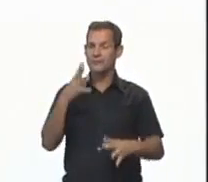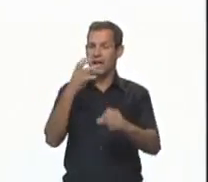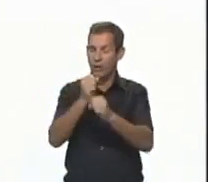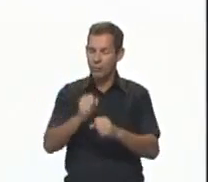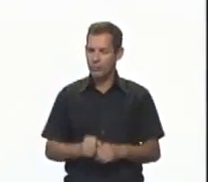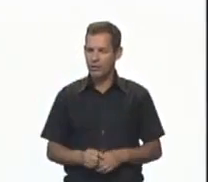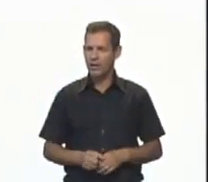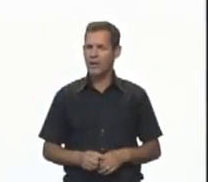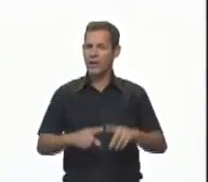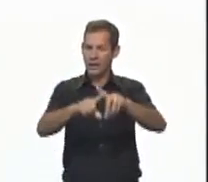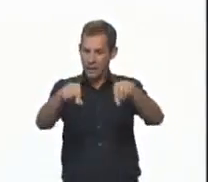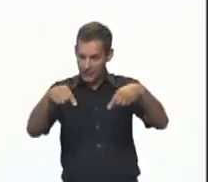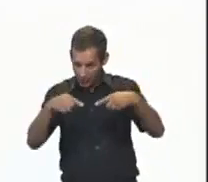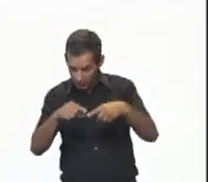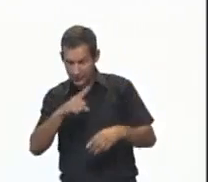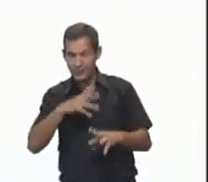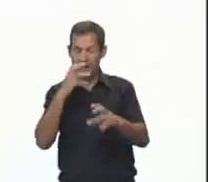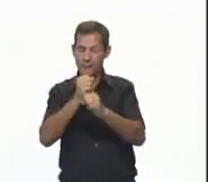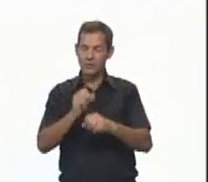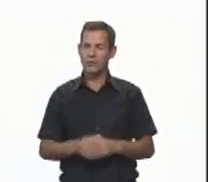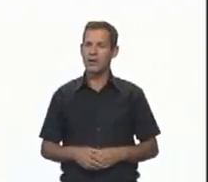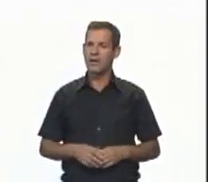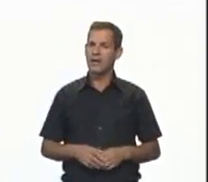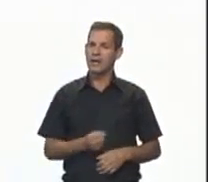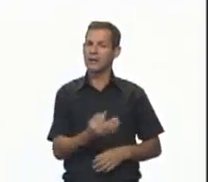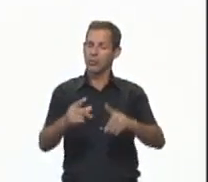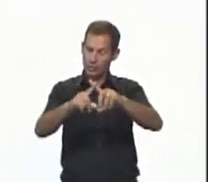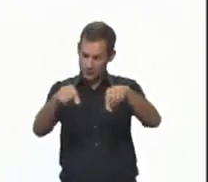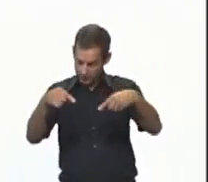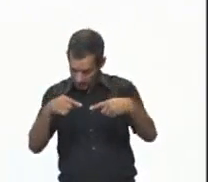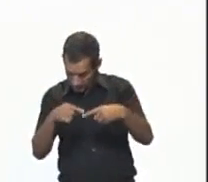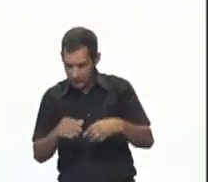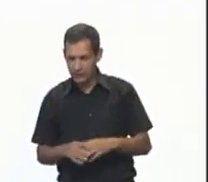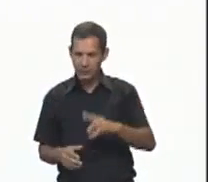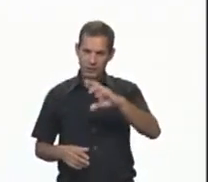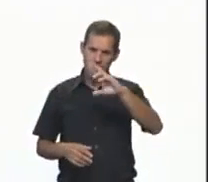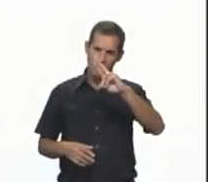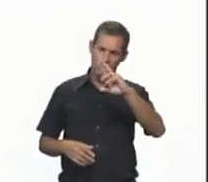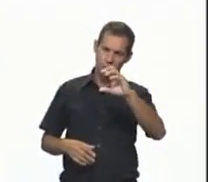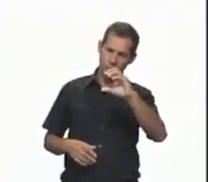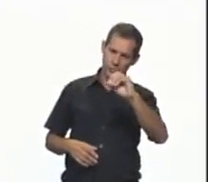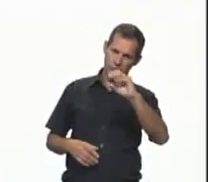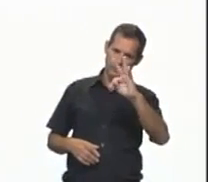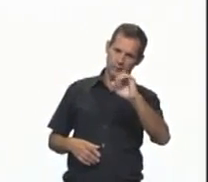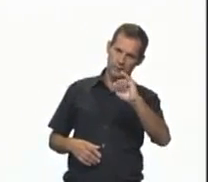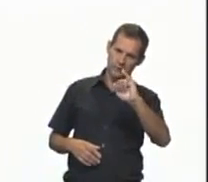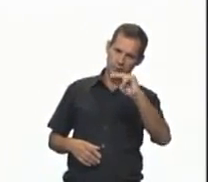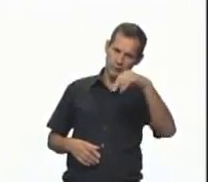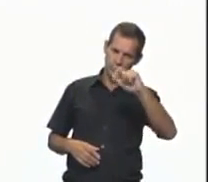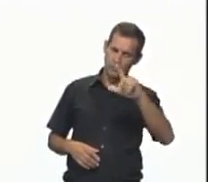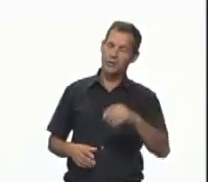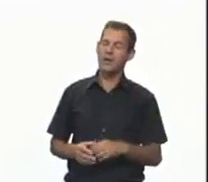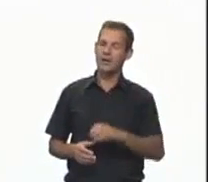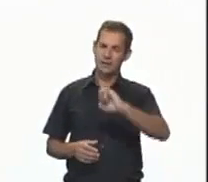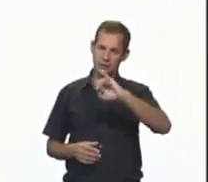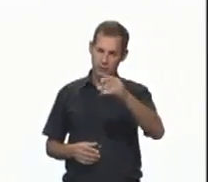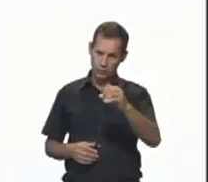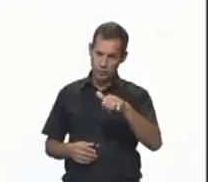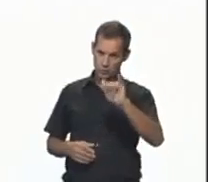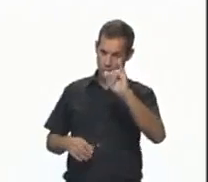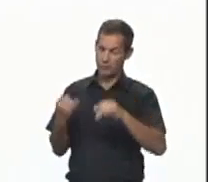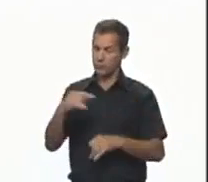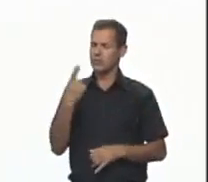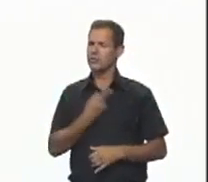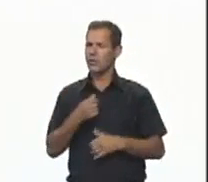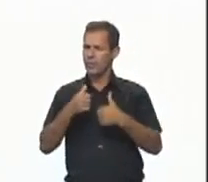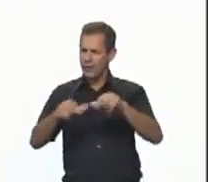Calcular o volume da região, então nós vamos ter que calcular o volume da região formada ao rotacionar em torno do eixo Y. Uma coisa muito importante